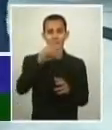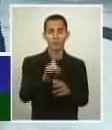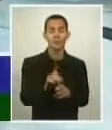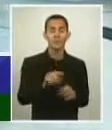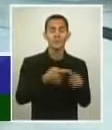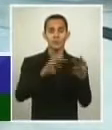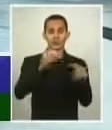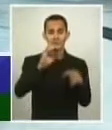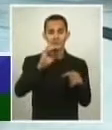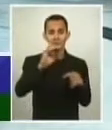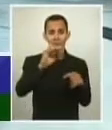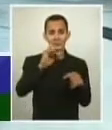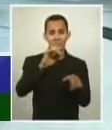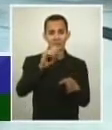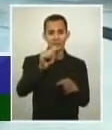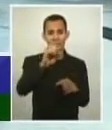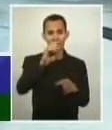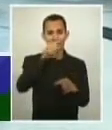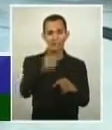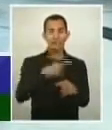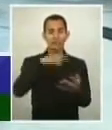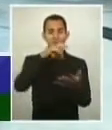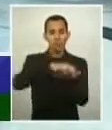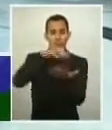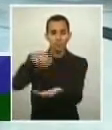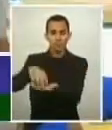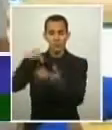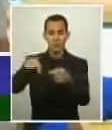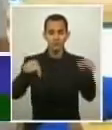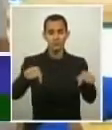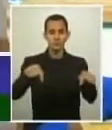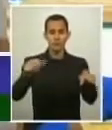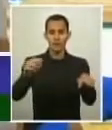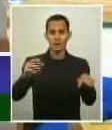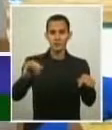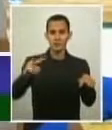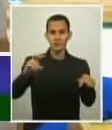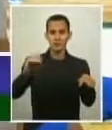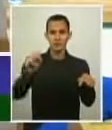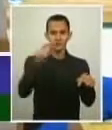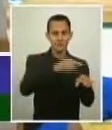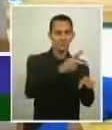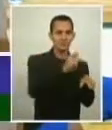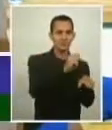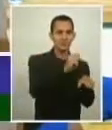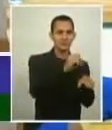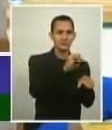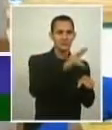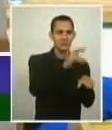é mas os cidadãos se dividiram em dois grupos os ativos e os passivos